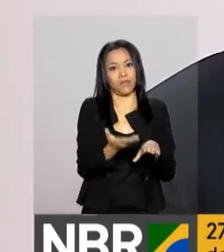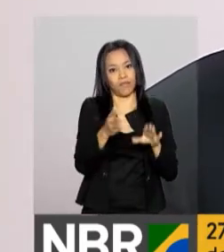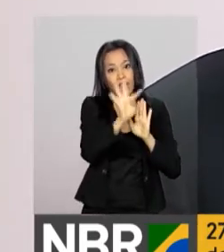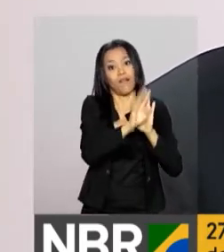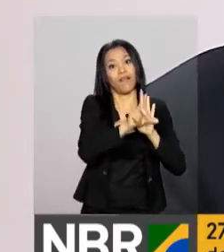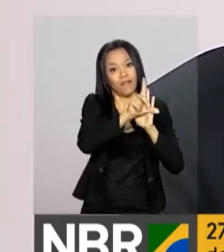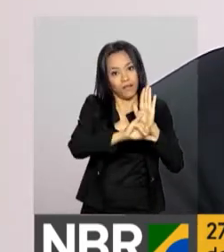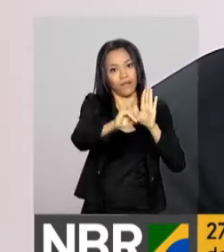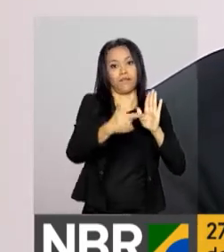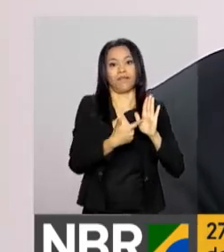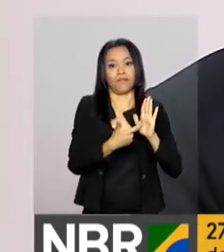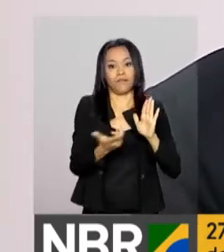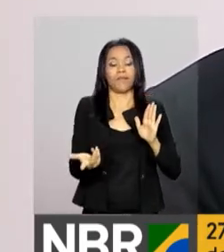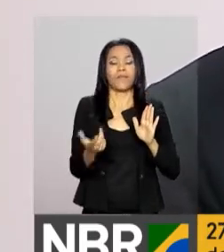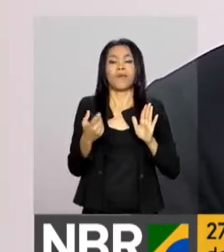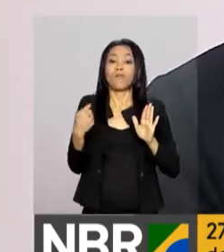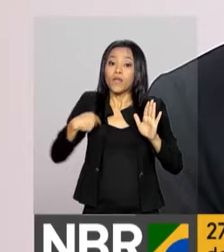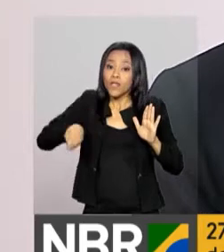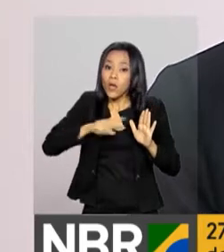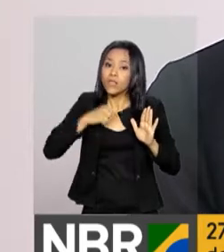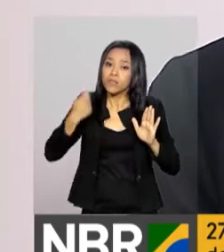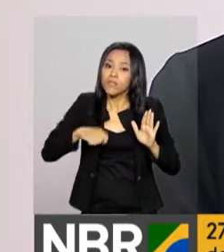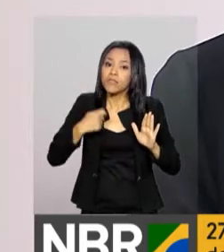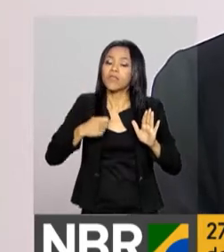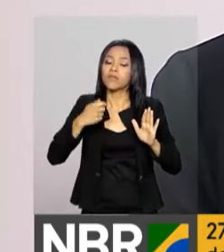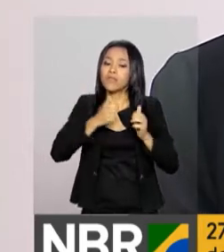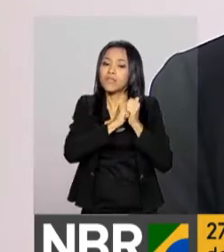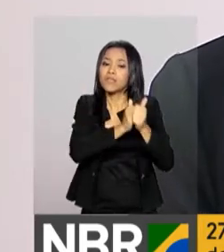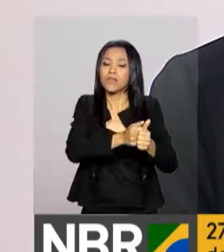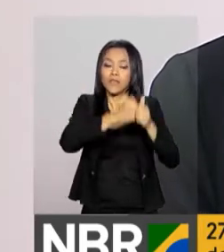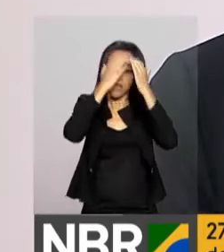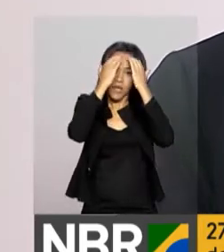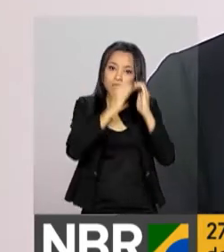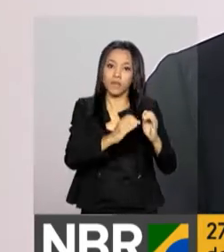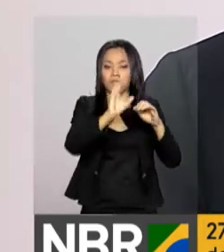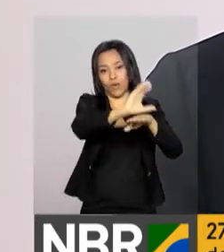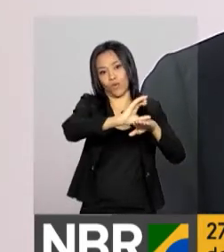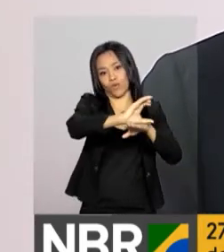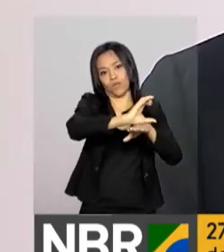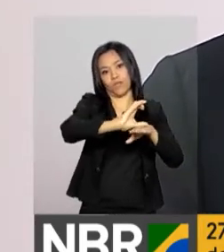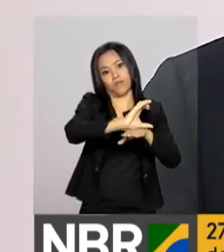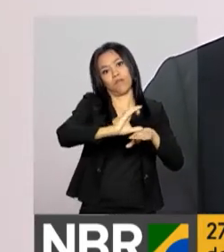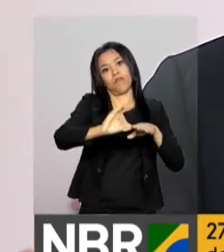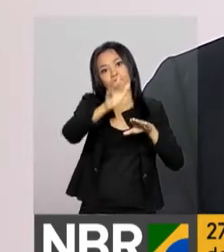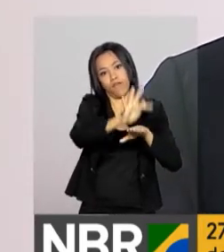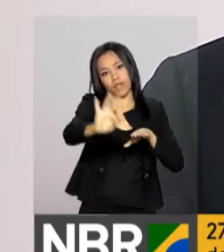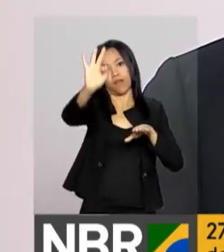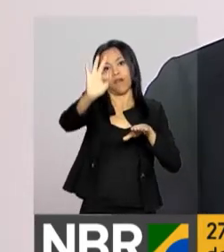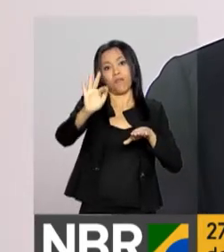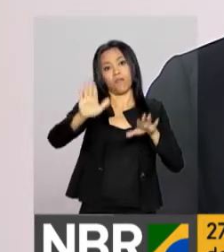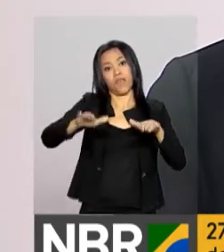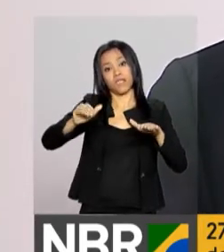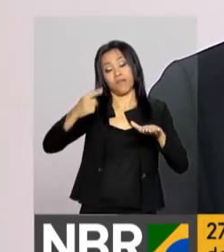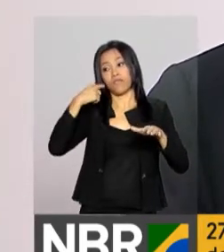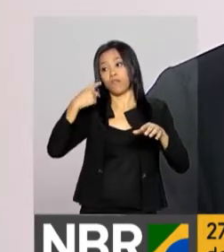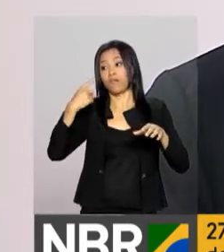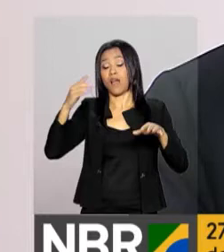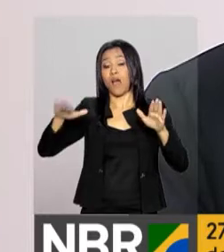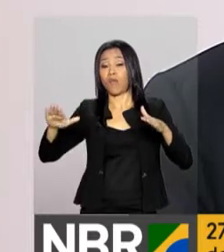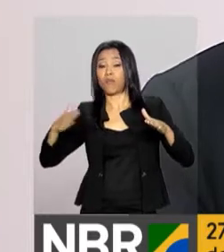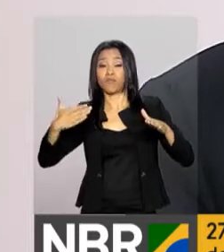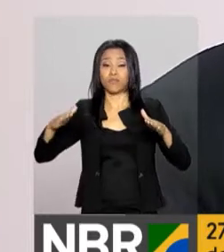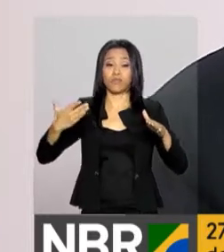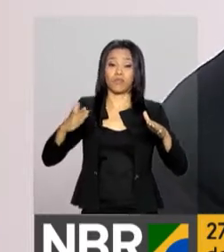necessário agora é precisamente cumprir os preceitos da constituição federal que de vez em quando eu vejo desviados eu vejo que